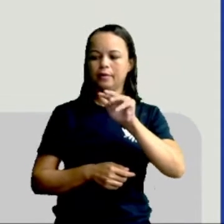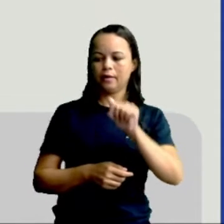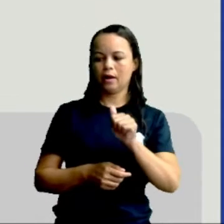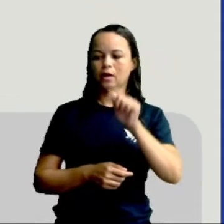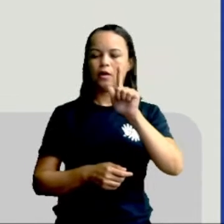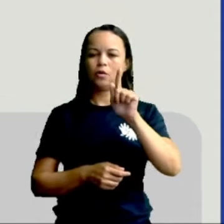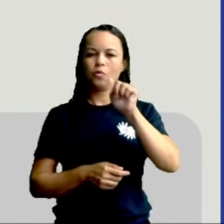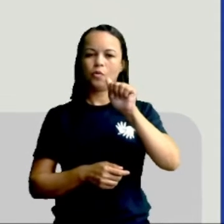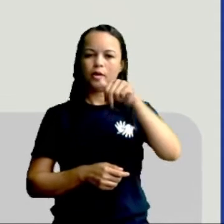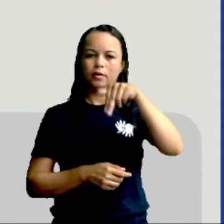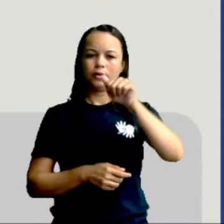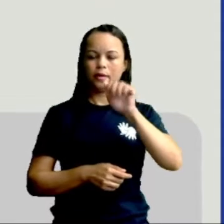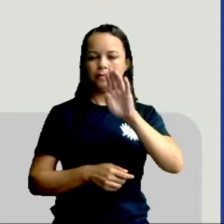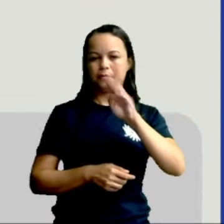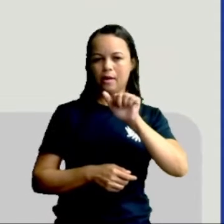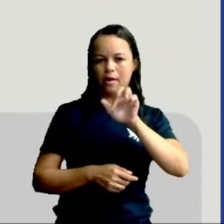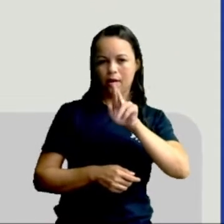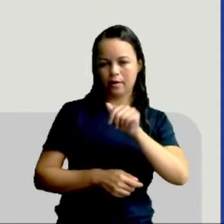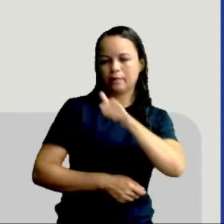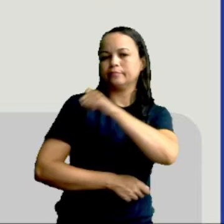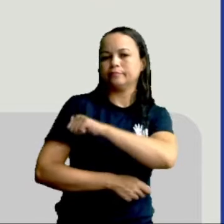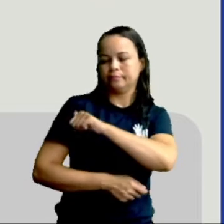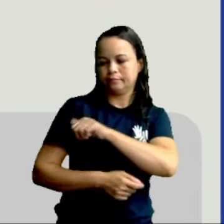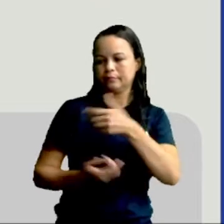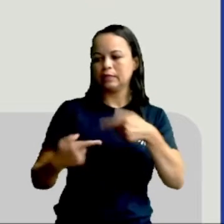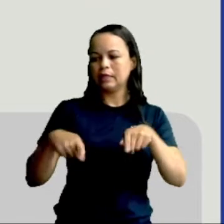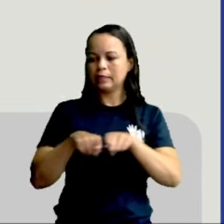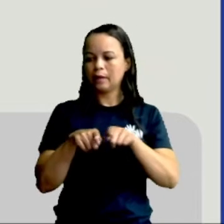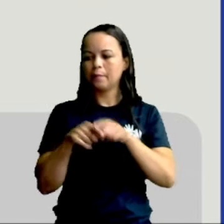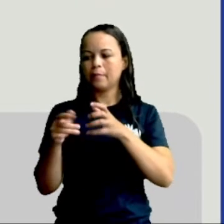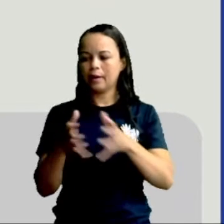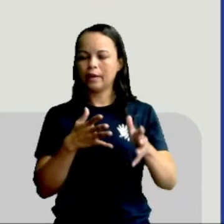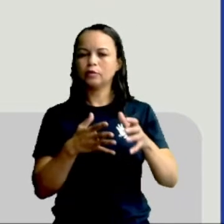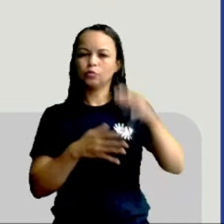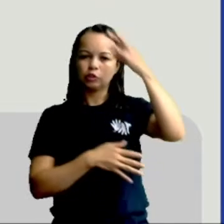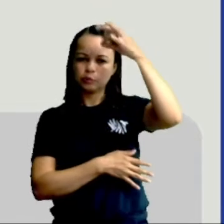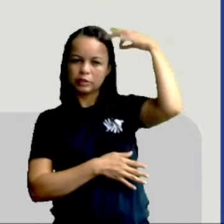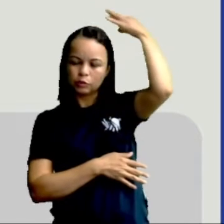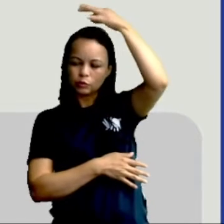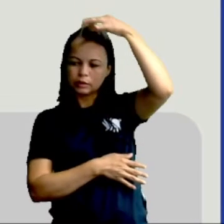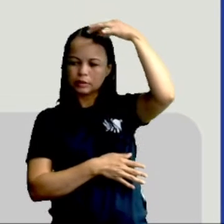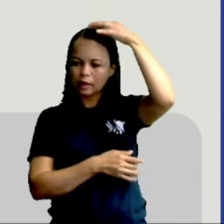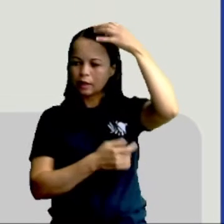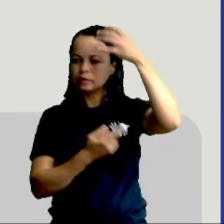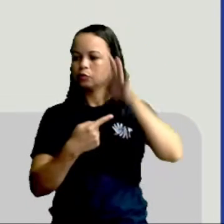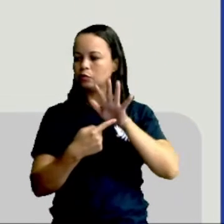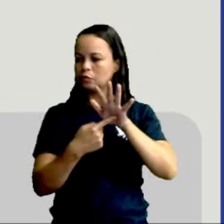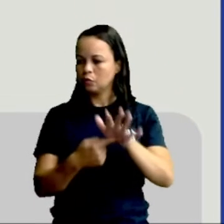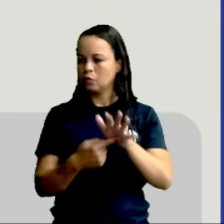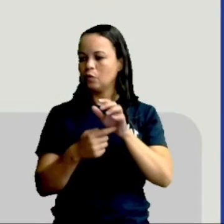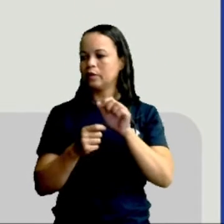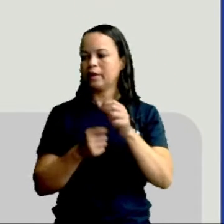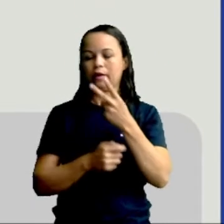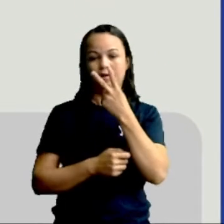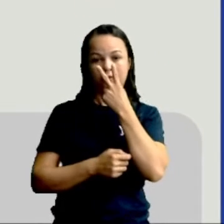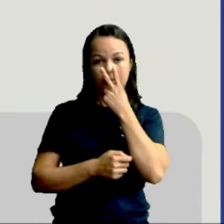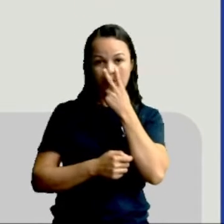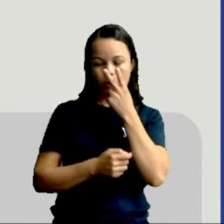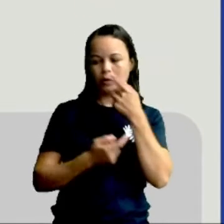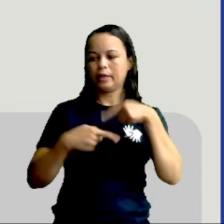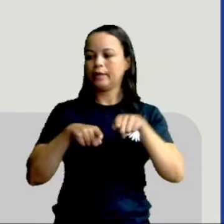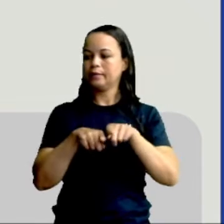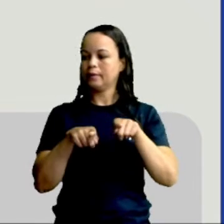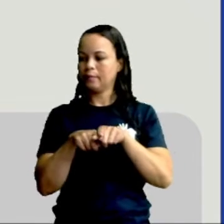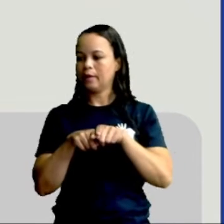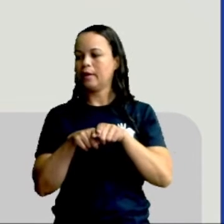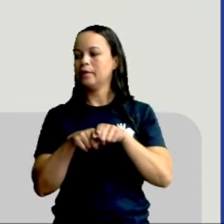a Baía de Vitória, no Espírito Santo, e da ilha de São Sebastião e de Santo Amaro, que fica em São Paulo.